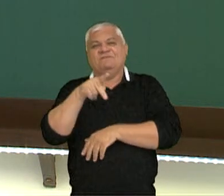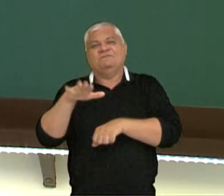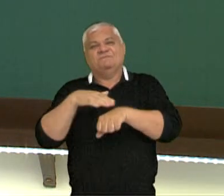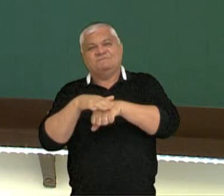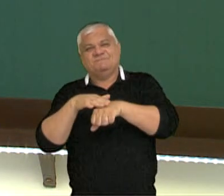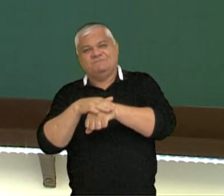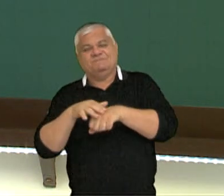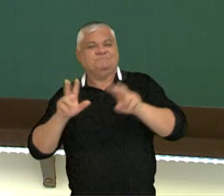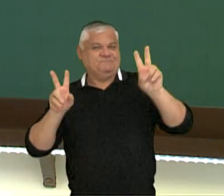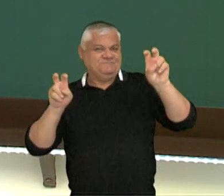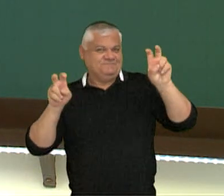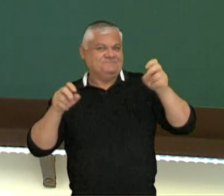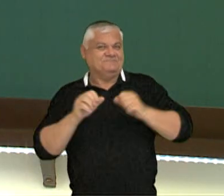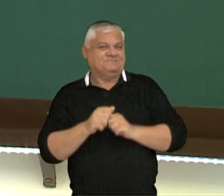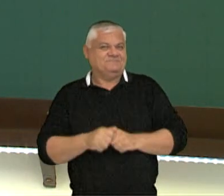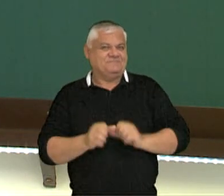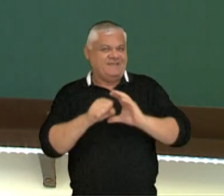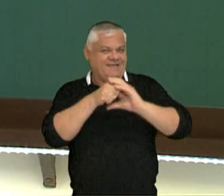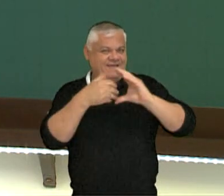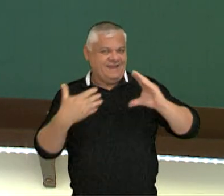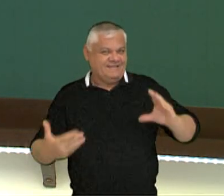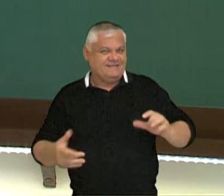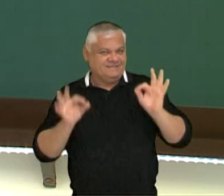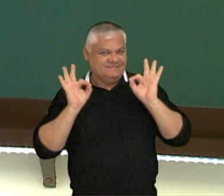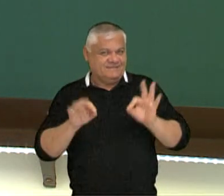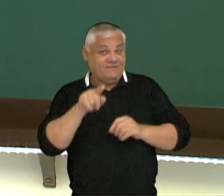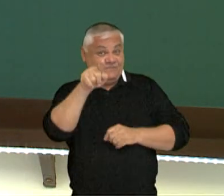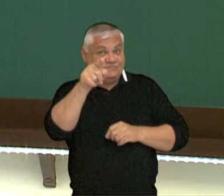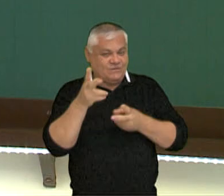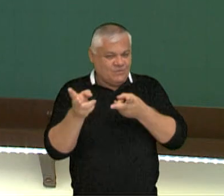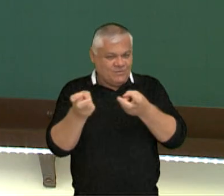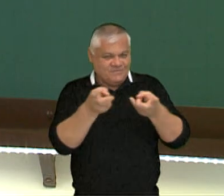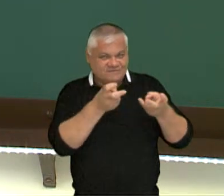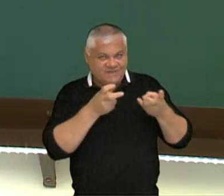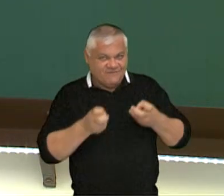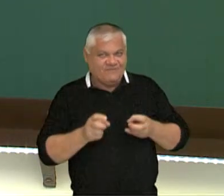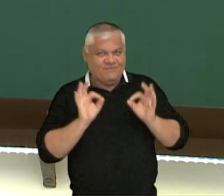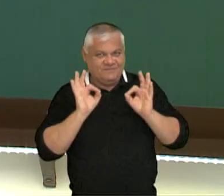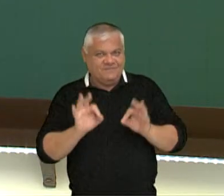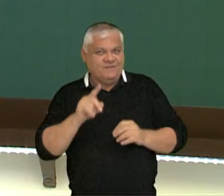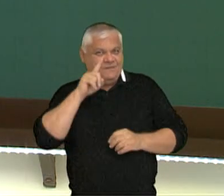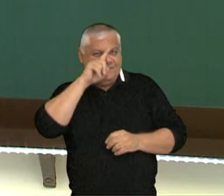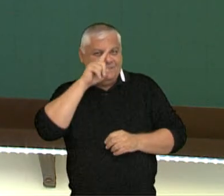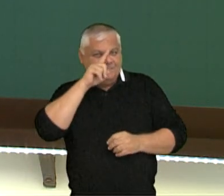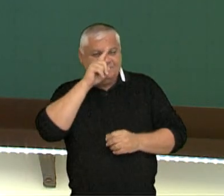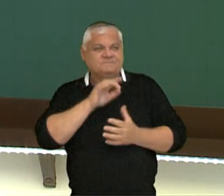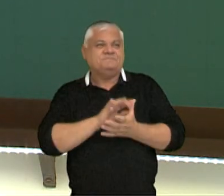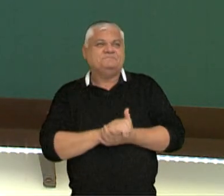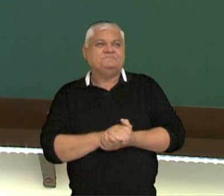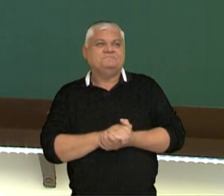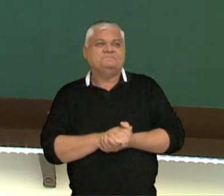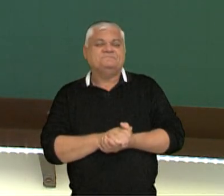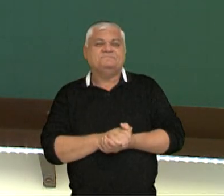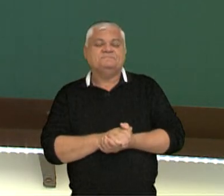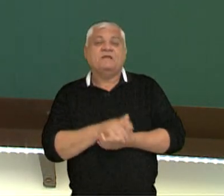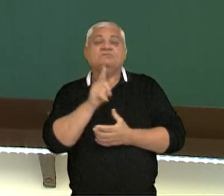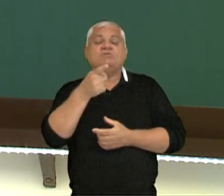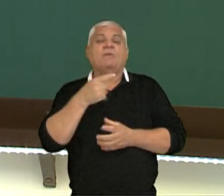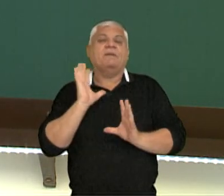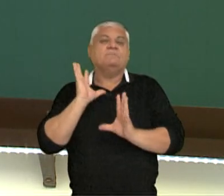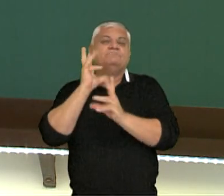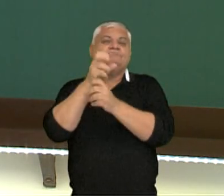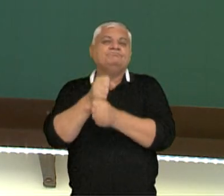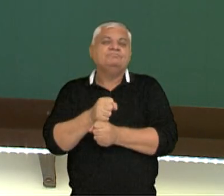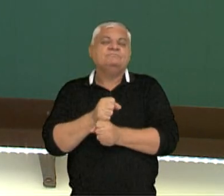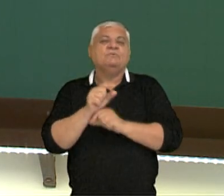a respeito dessas características ali do que vocês observaram em relação aos riscos ambientais dos oceanos. E aí só para a gente retomar